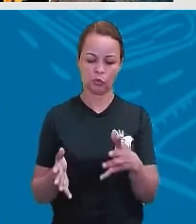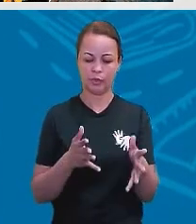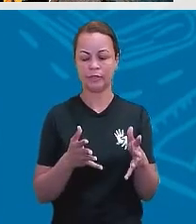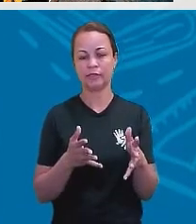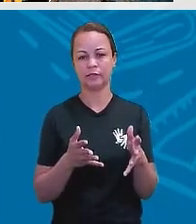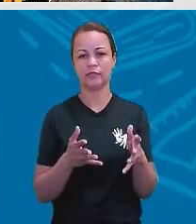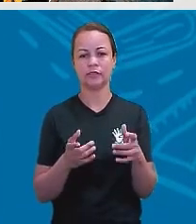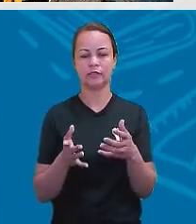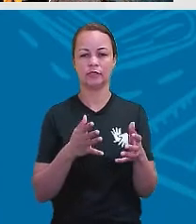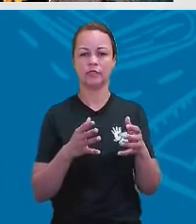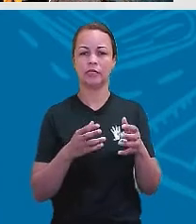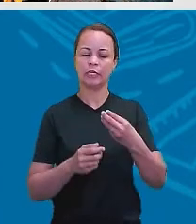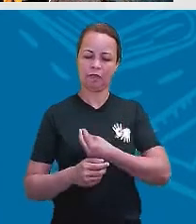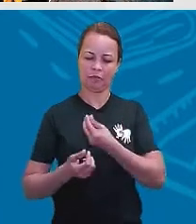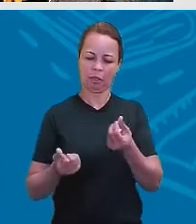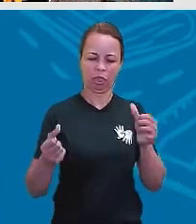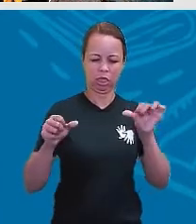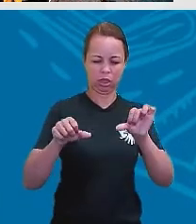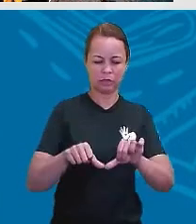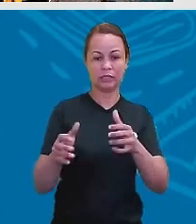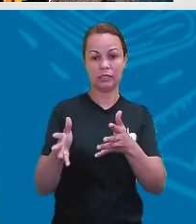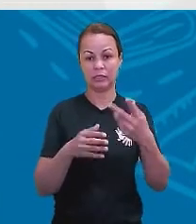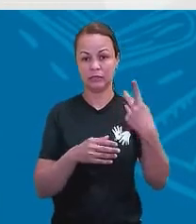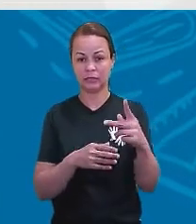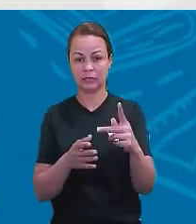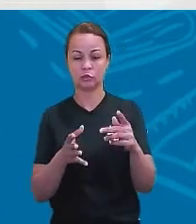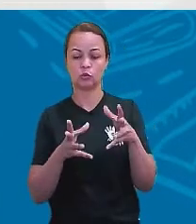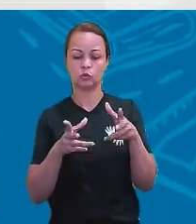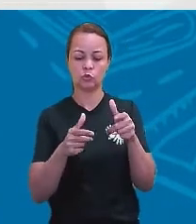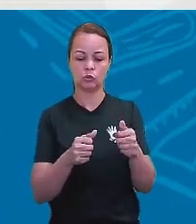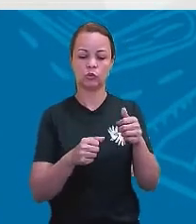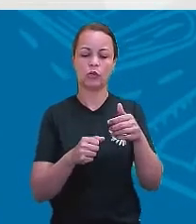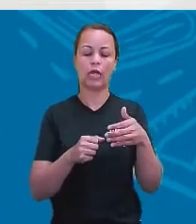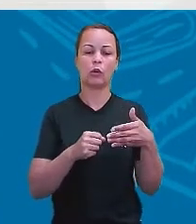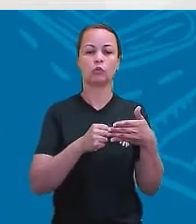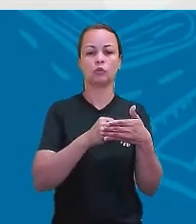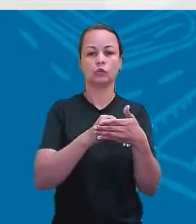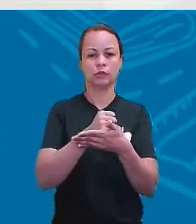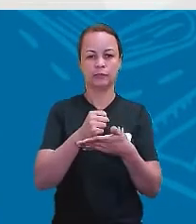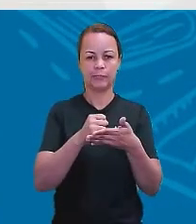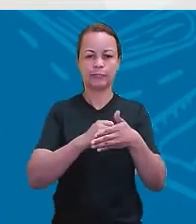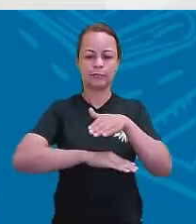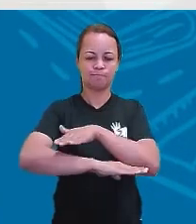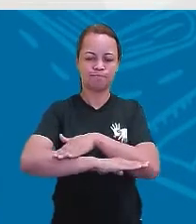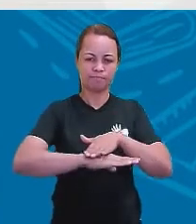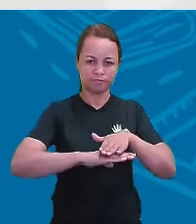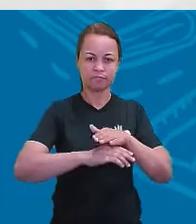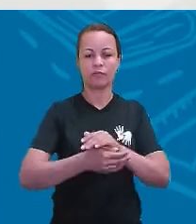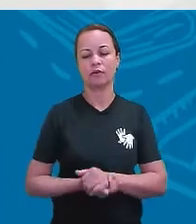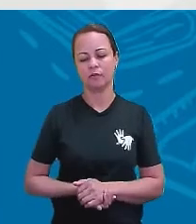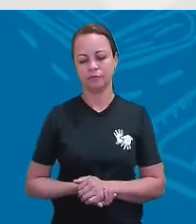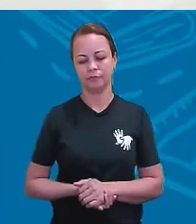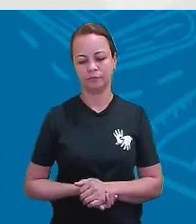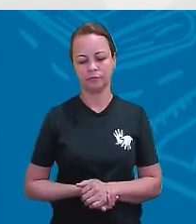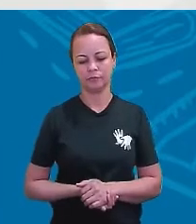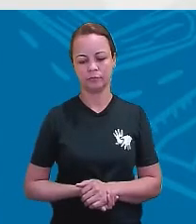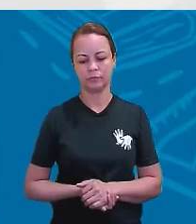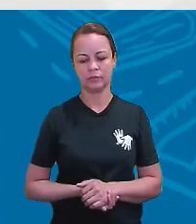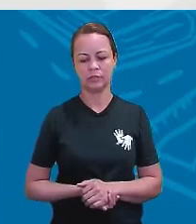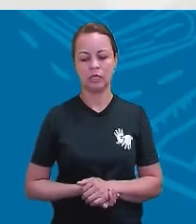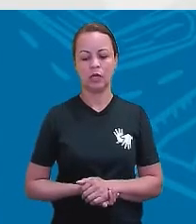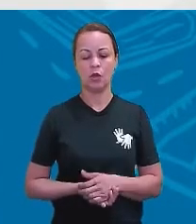aqui para vocês compõem aquilo que nós chamamos de saneamento básico, tá certo? Como está a situação